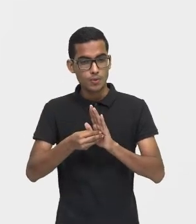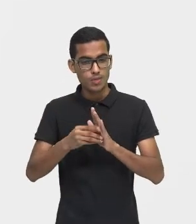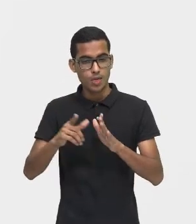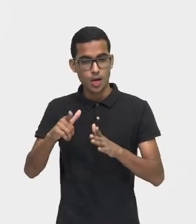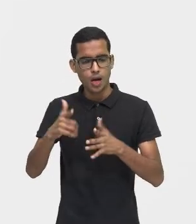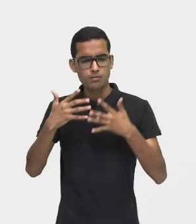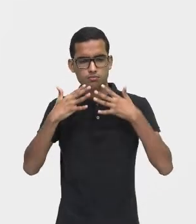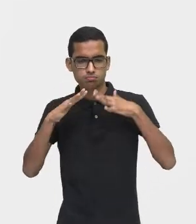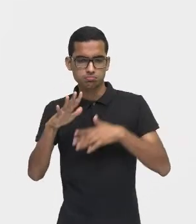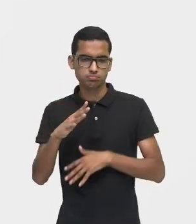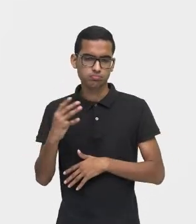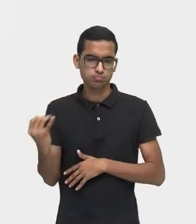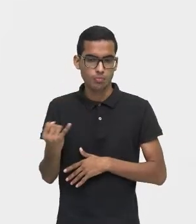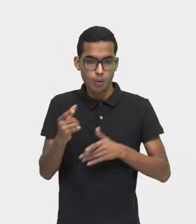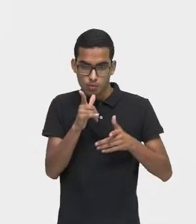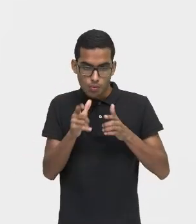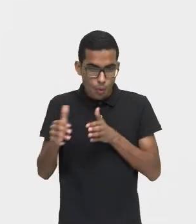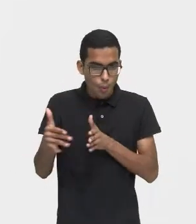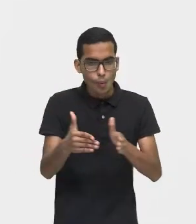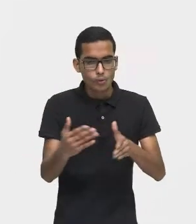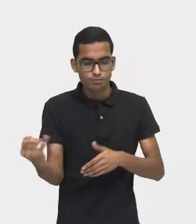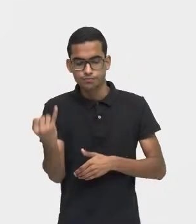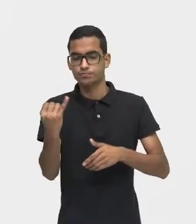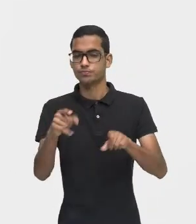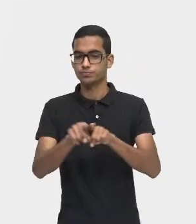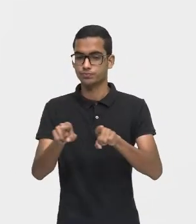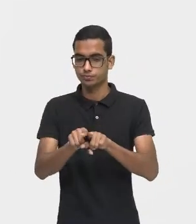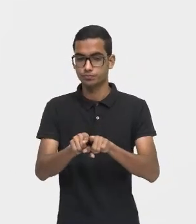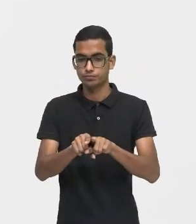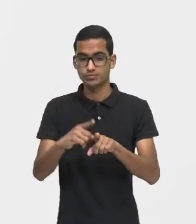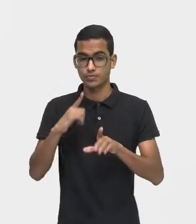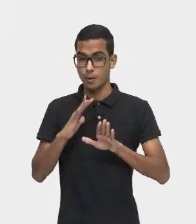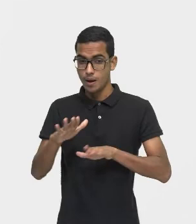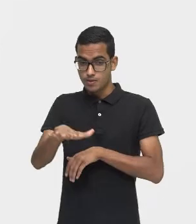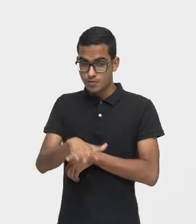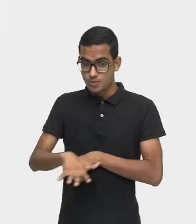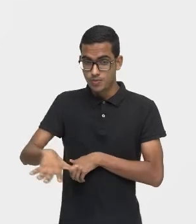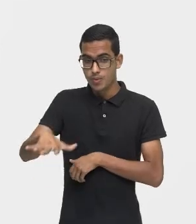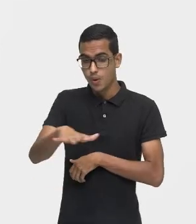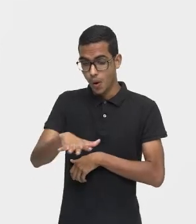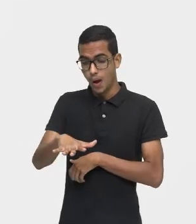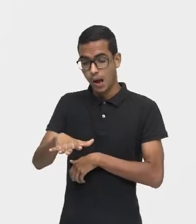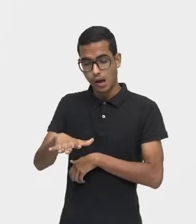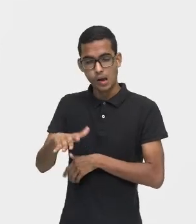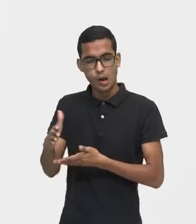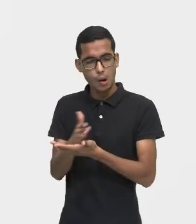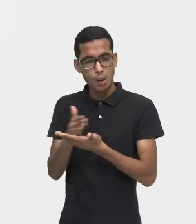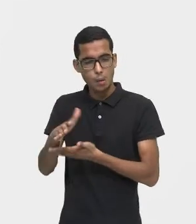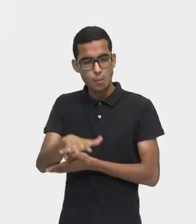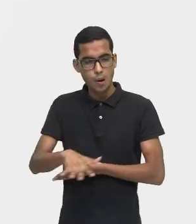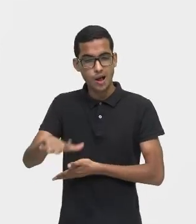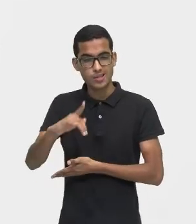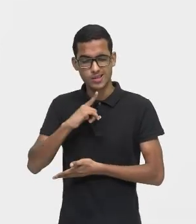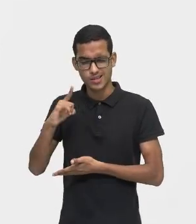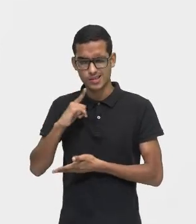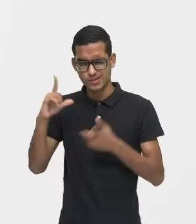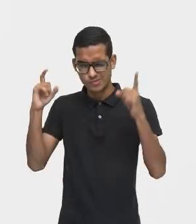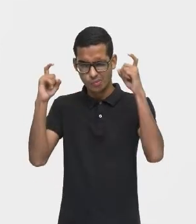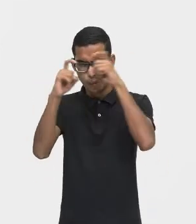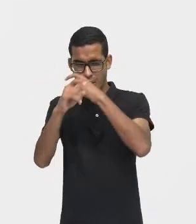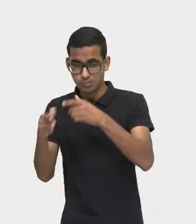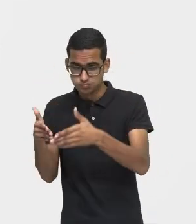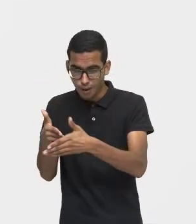importância. No entanto, em determinadas áreas, a utilização dessa rede fluvial apresenta